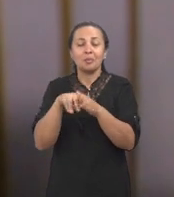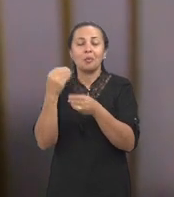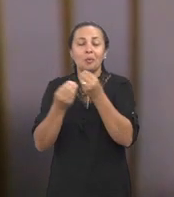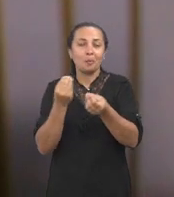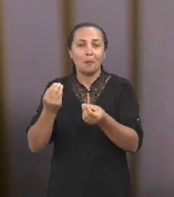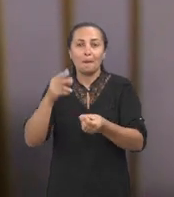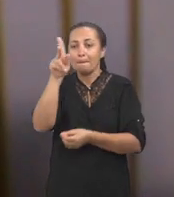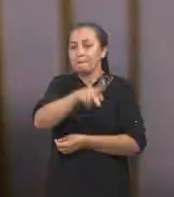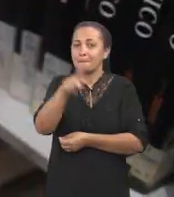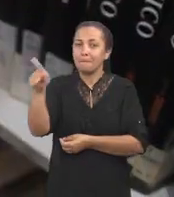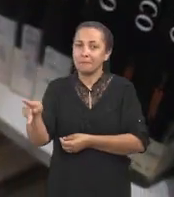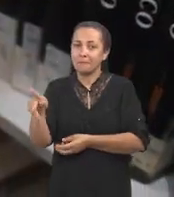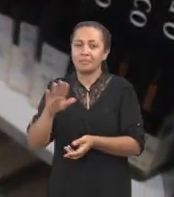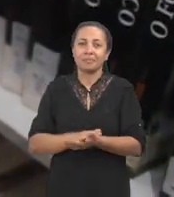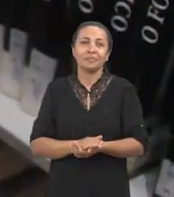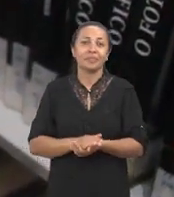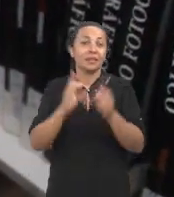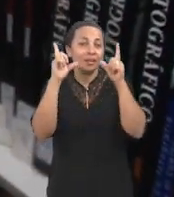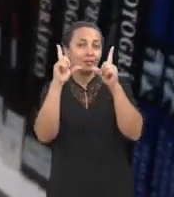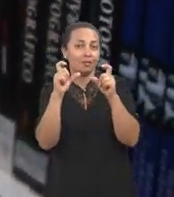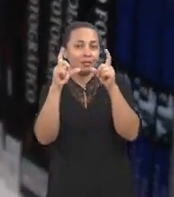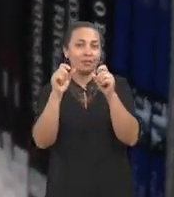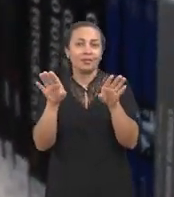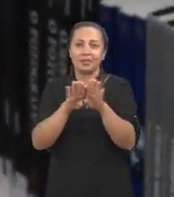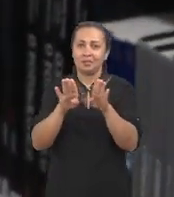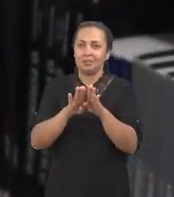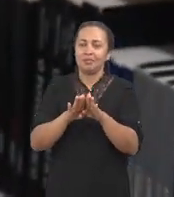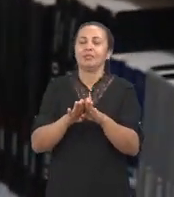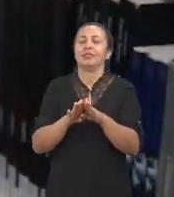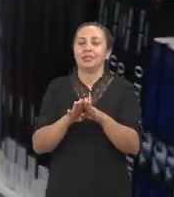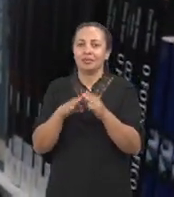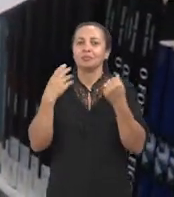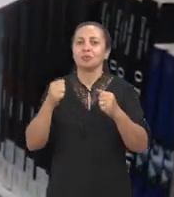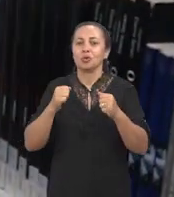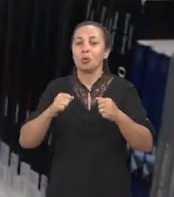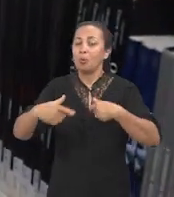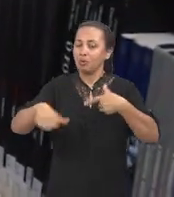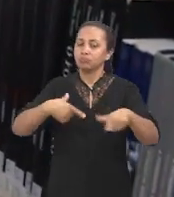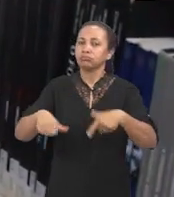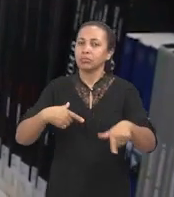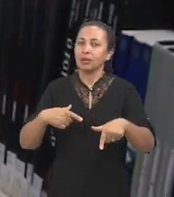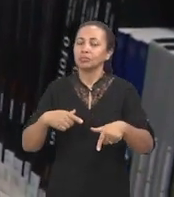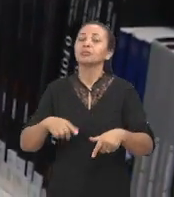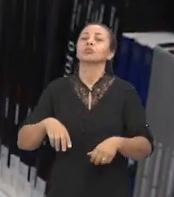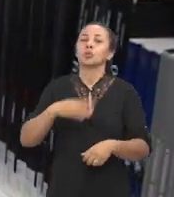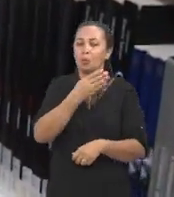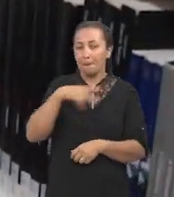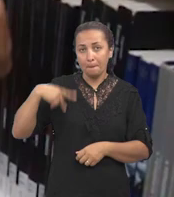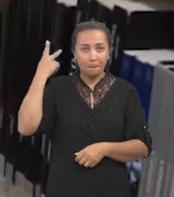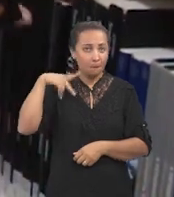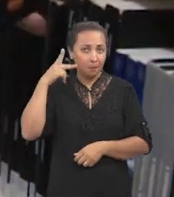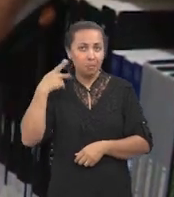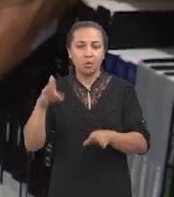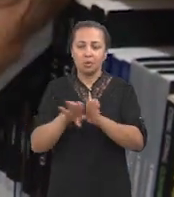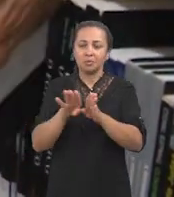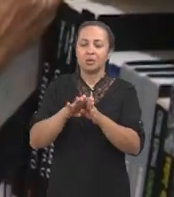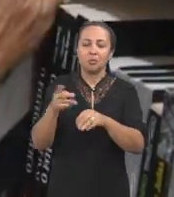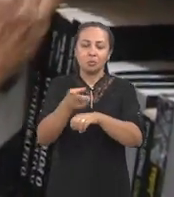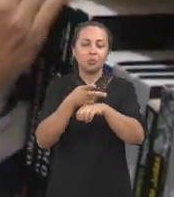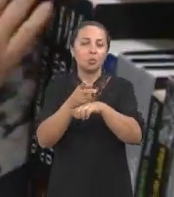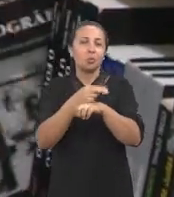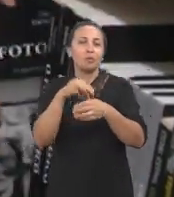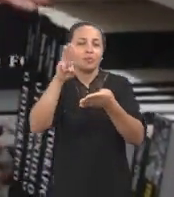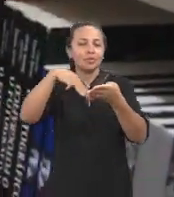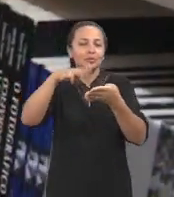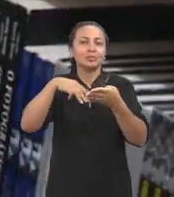professora então a fotografia é uma político também né Então é eu tive que buscar uma